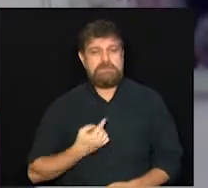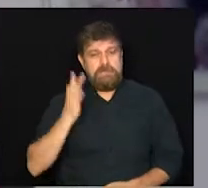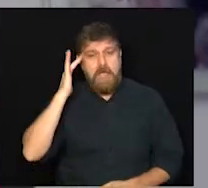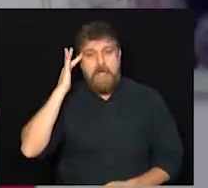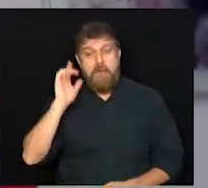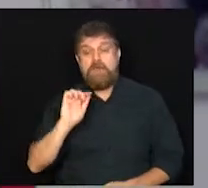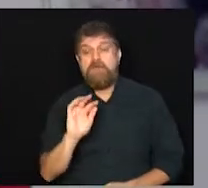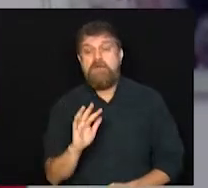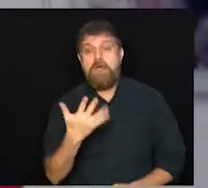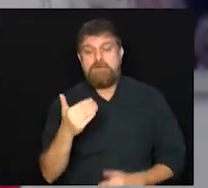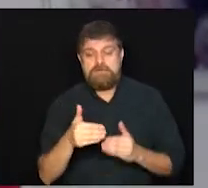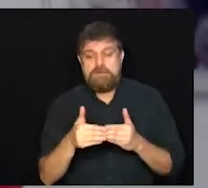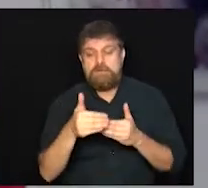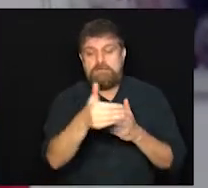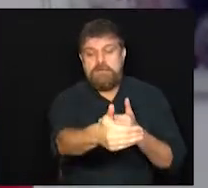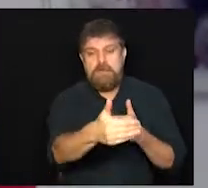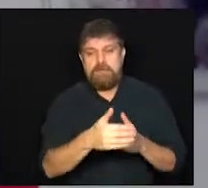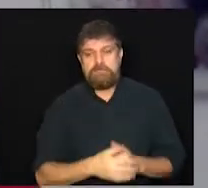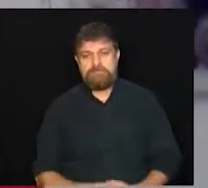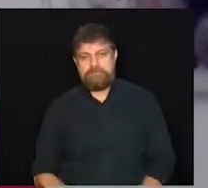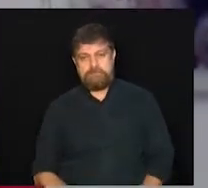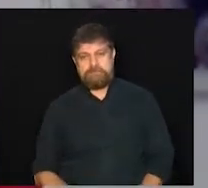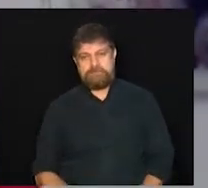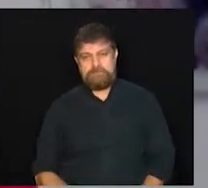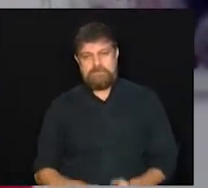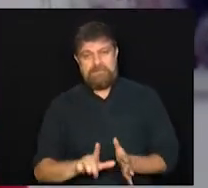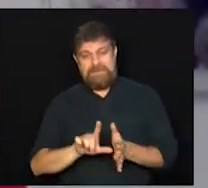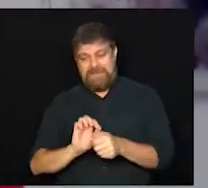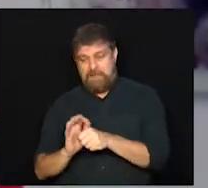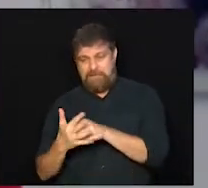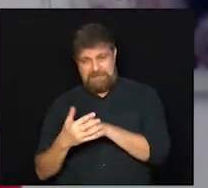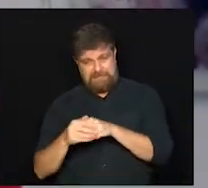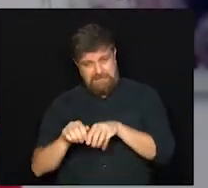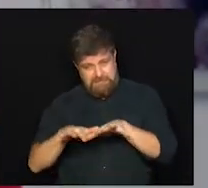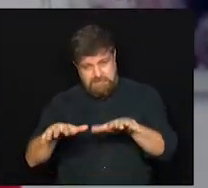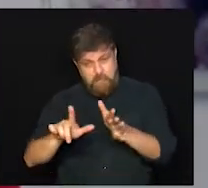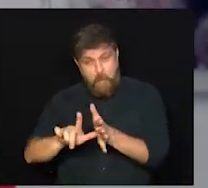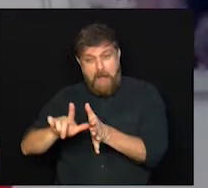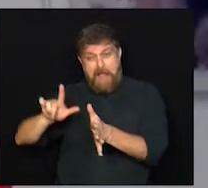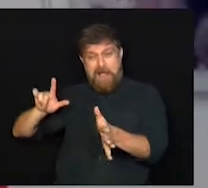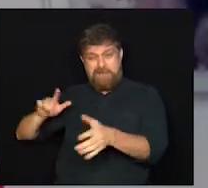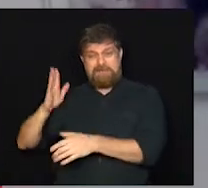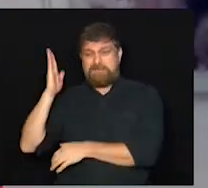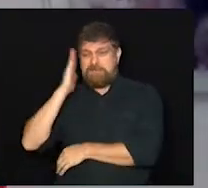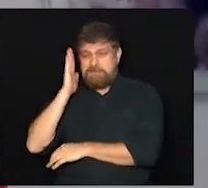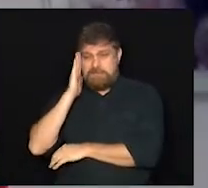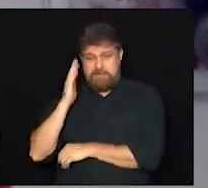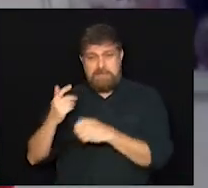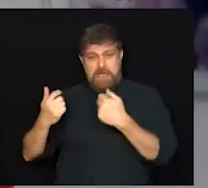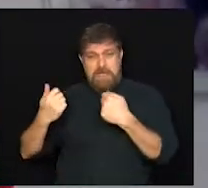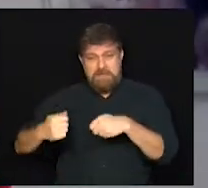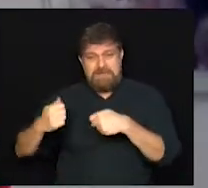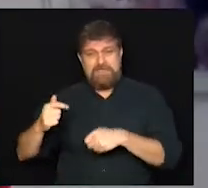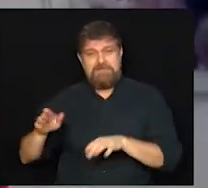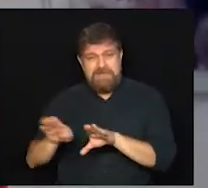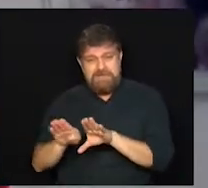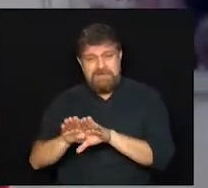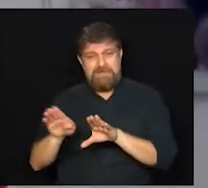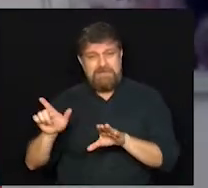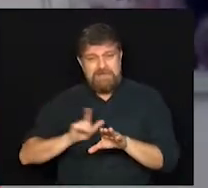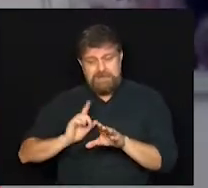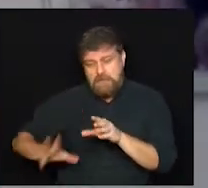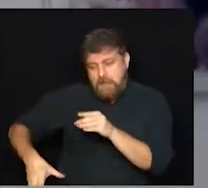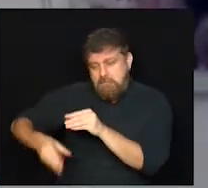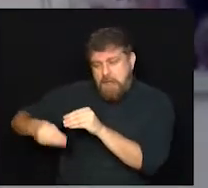disso? Antes mesmo da pandemia, nós já sabíamos que era preciso investir em incorporar